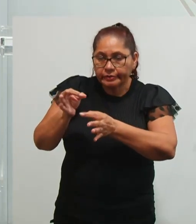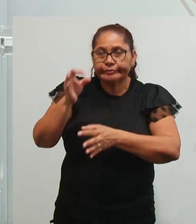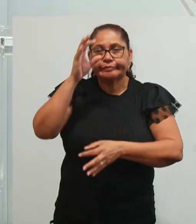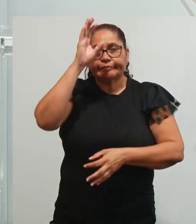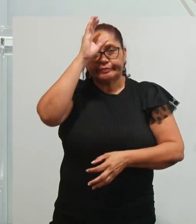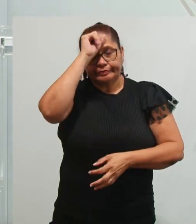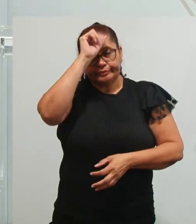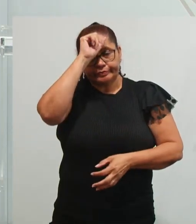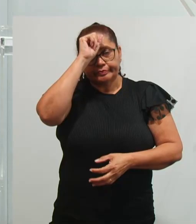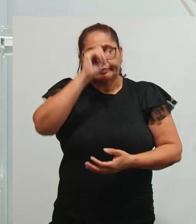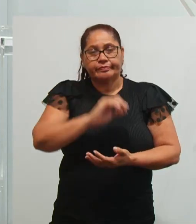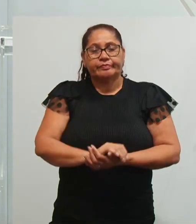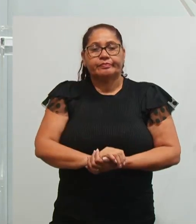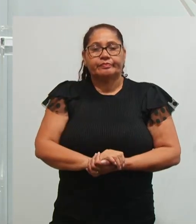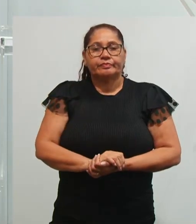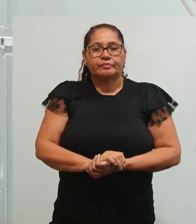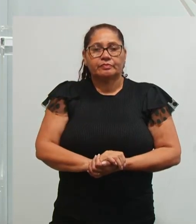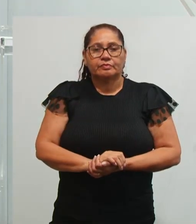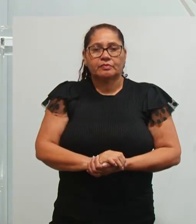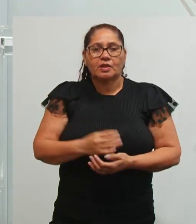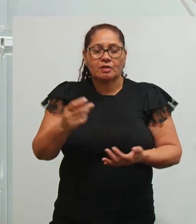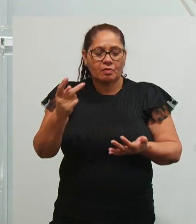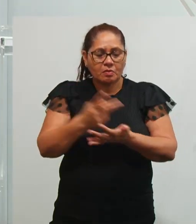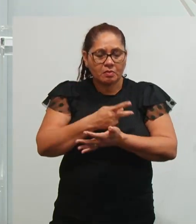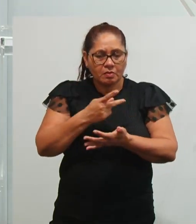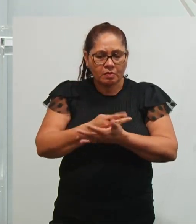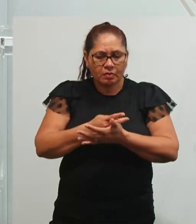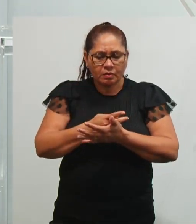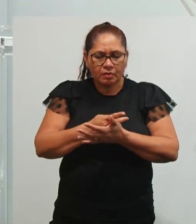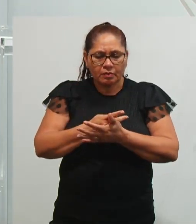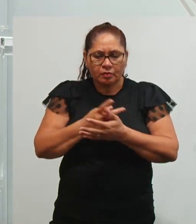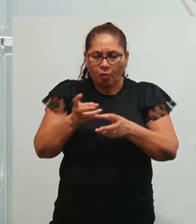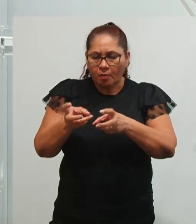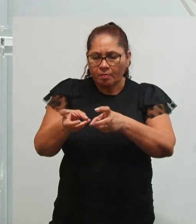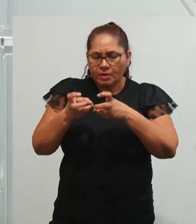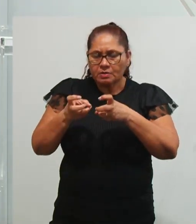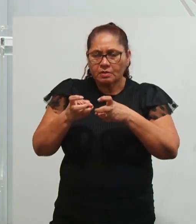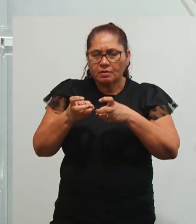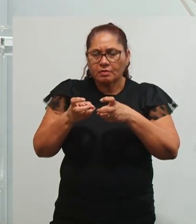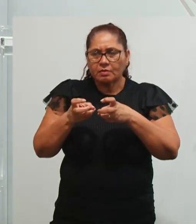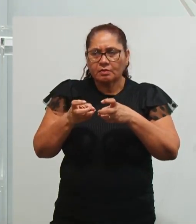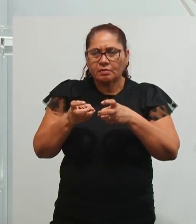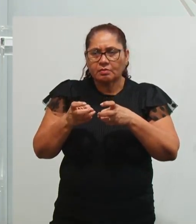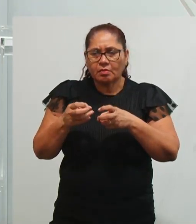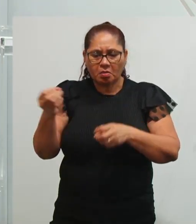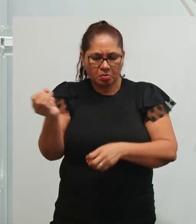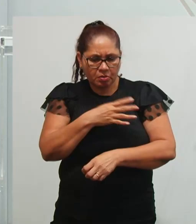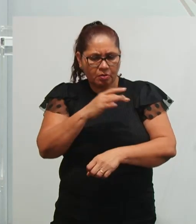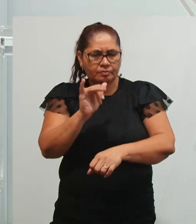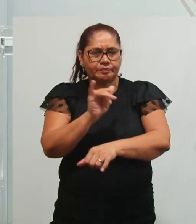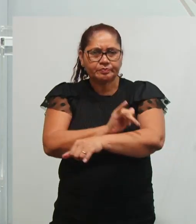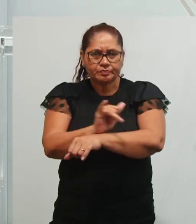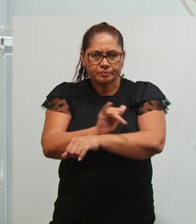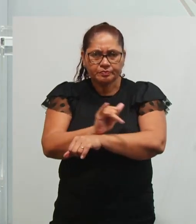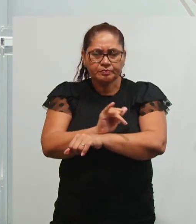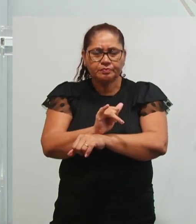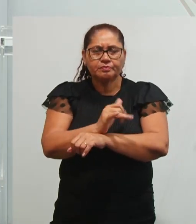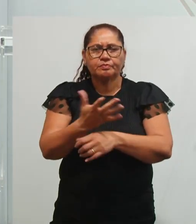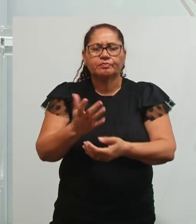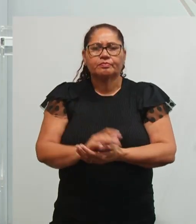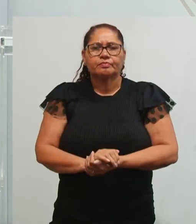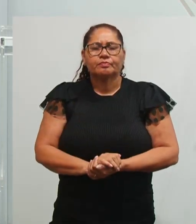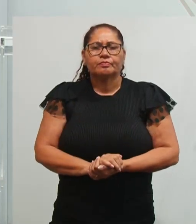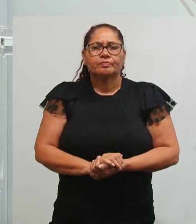aprendizagem. É por meio da identificação do erro que eu vou fazer uma nova estratégia, eu vou conceber um novo